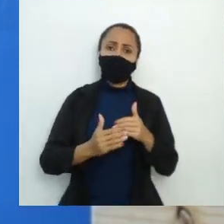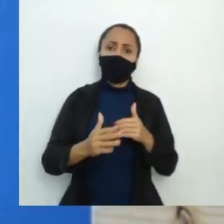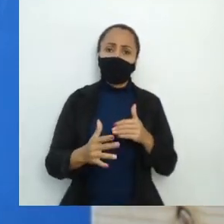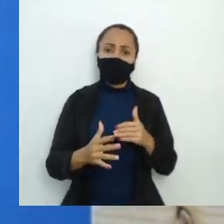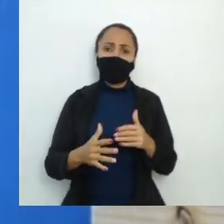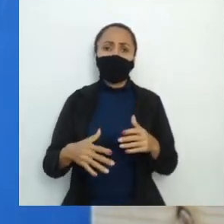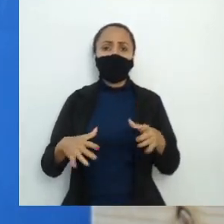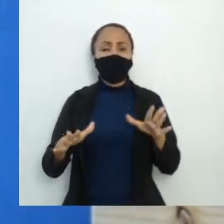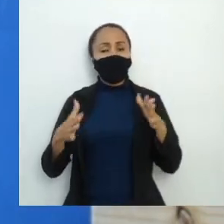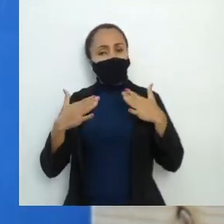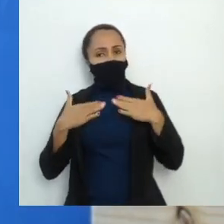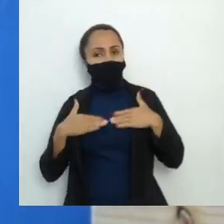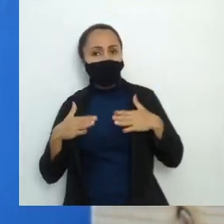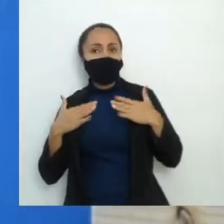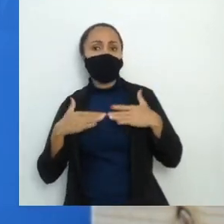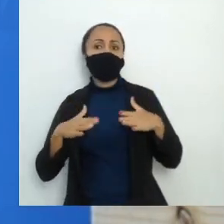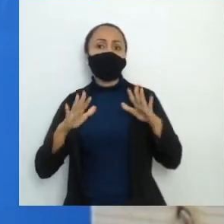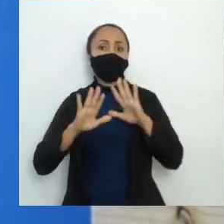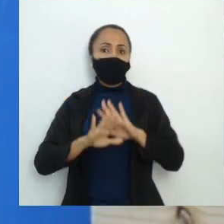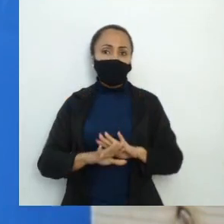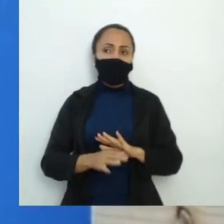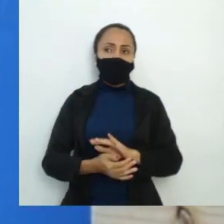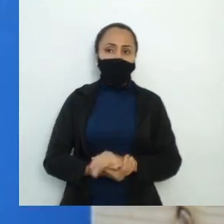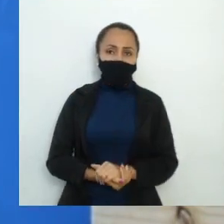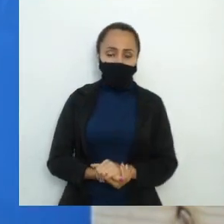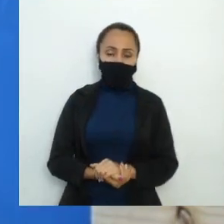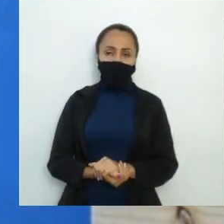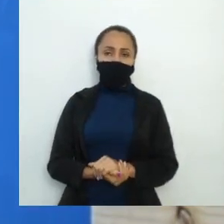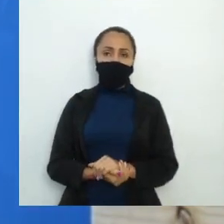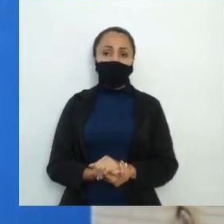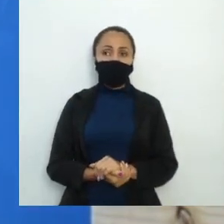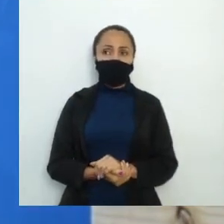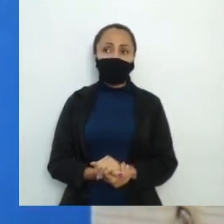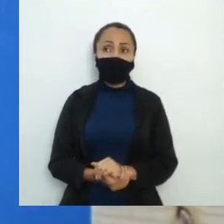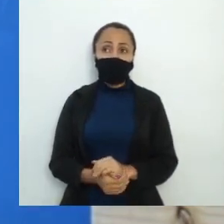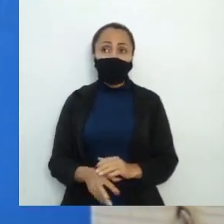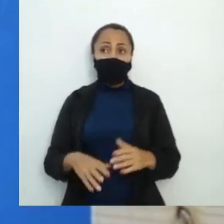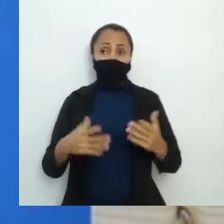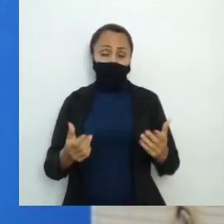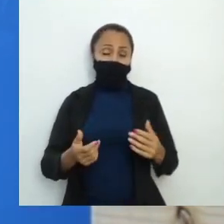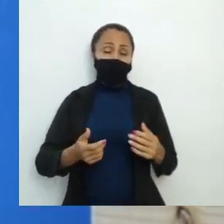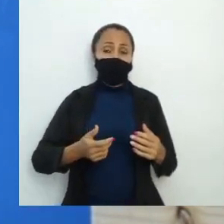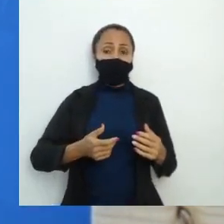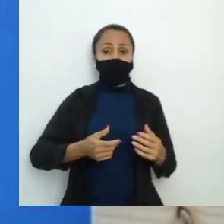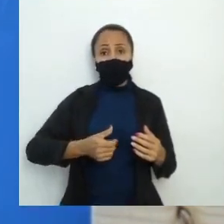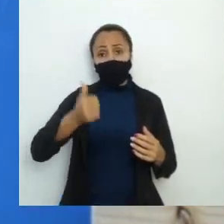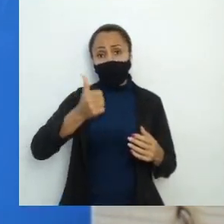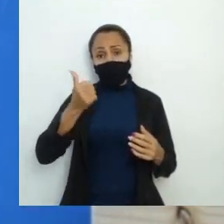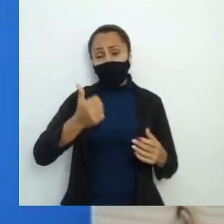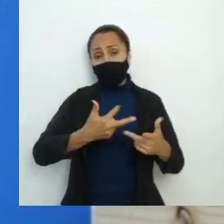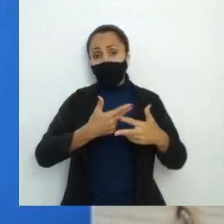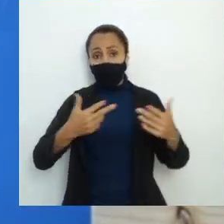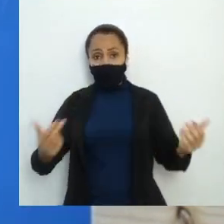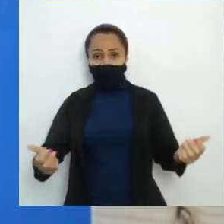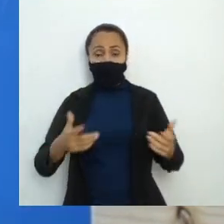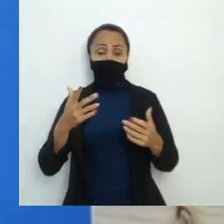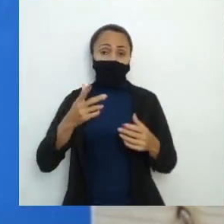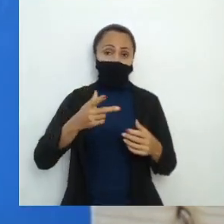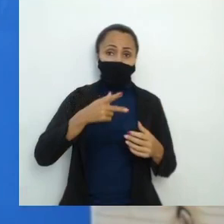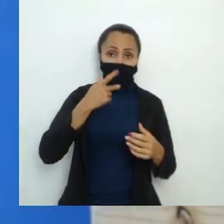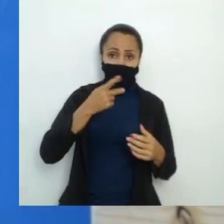muito, vamos chamar assim, despótica, né? Tirana. E aí, uma das coisas que vale a pena ressaltar, antes de falar da sua morte no ano